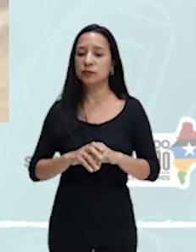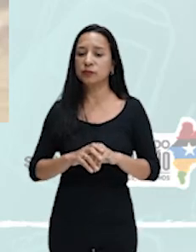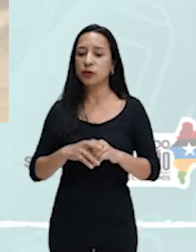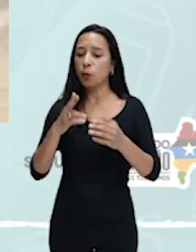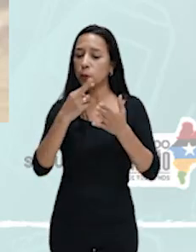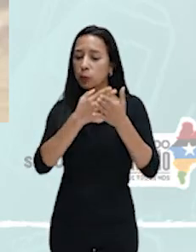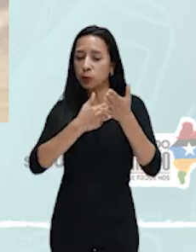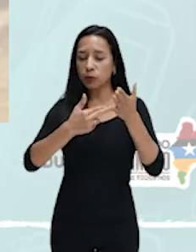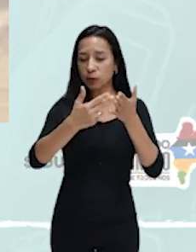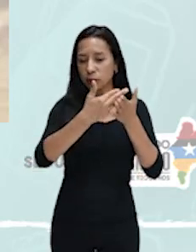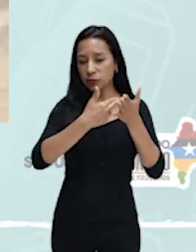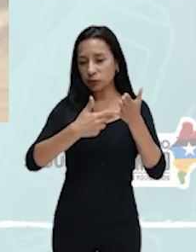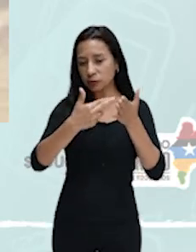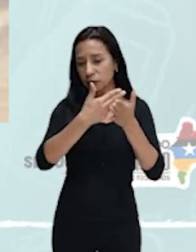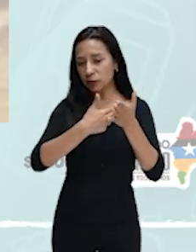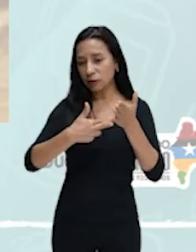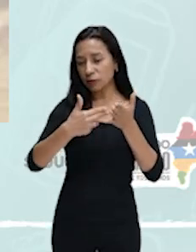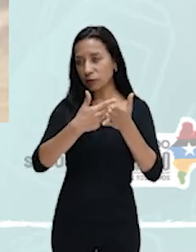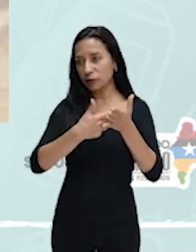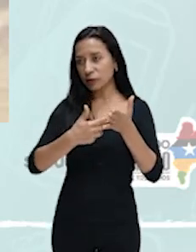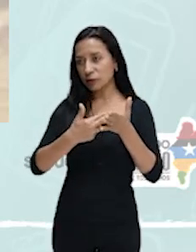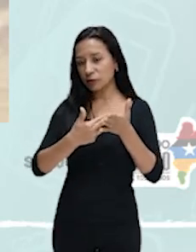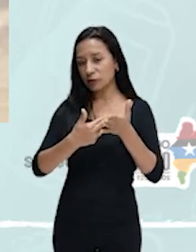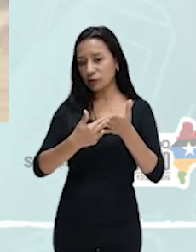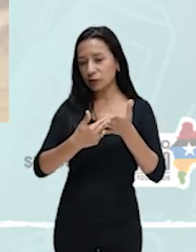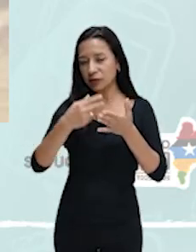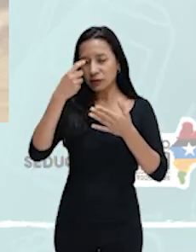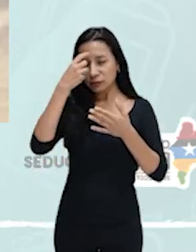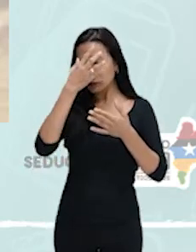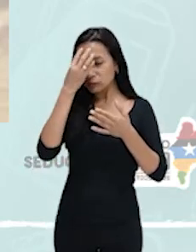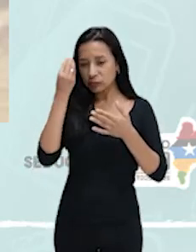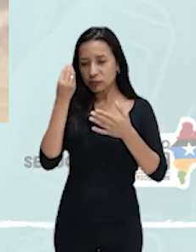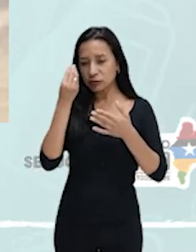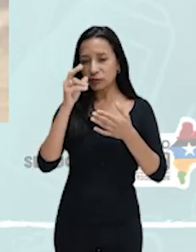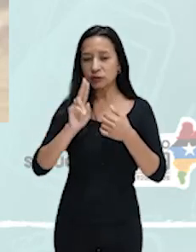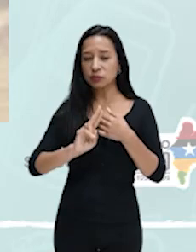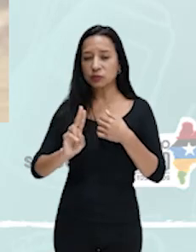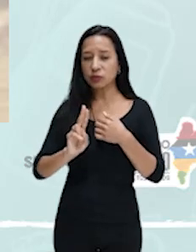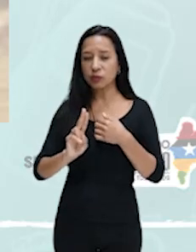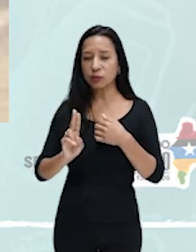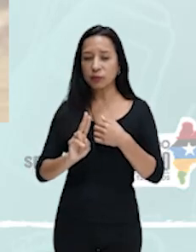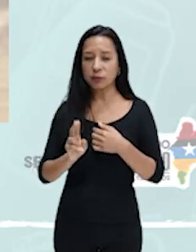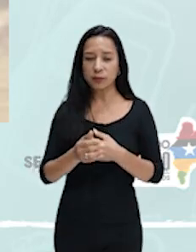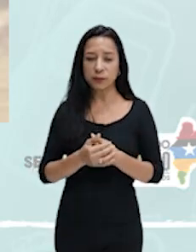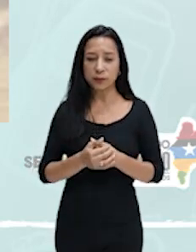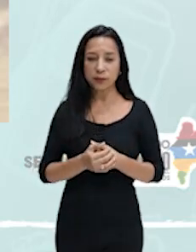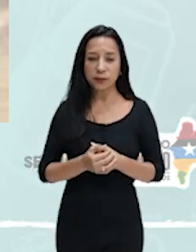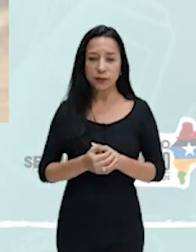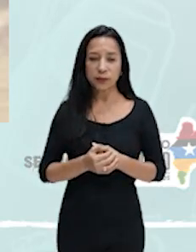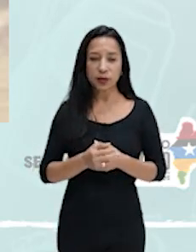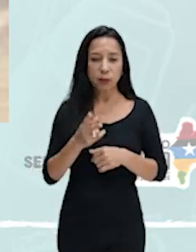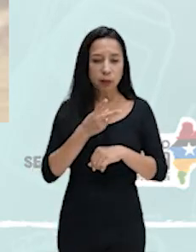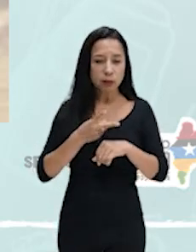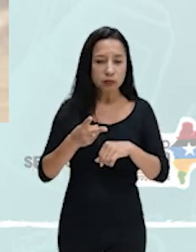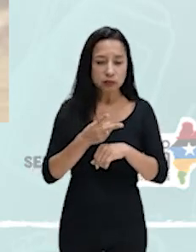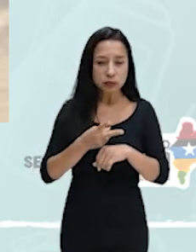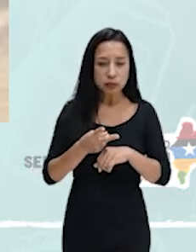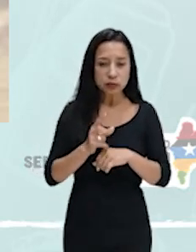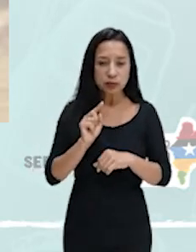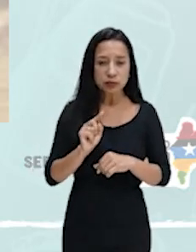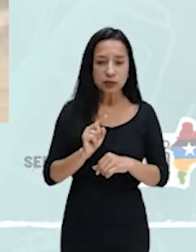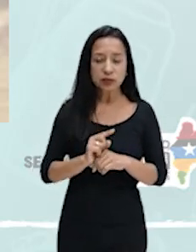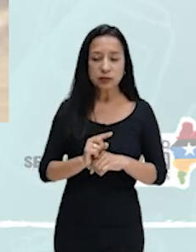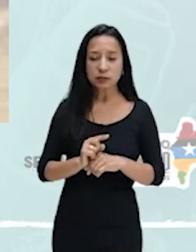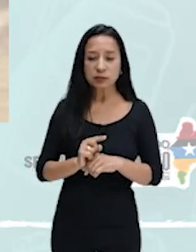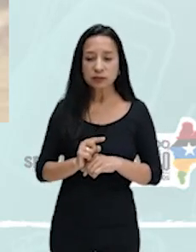Não, ela não está aqui, o nome dela, tá certo? Mas olha, observem a representatividade das cores. O professor Dominici